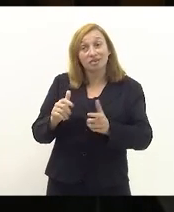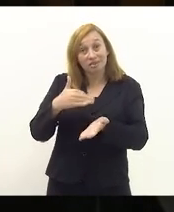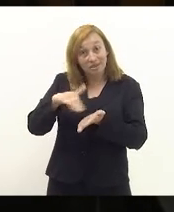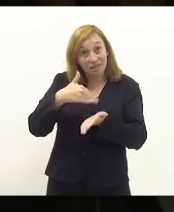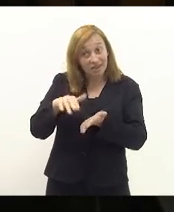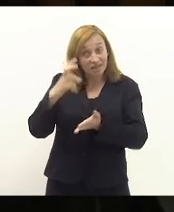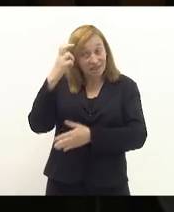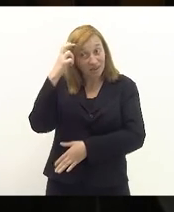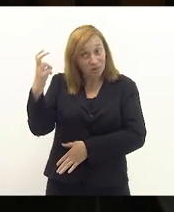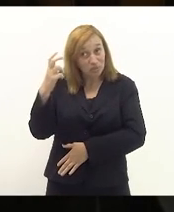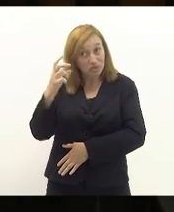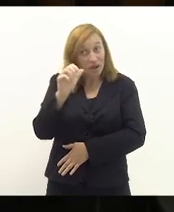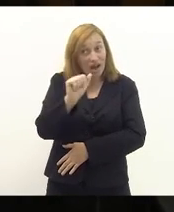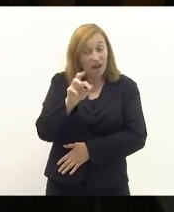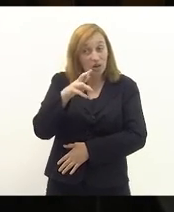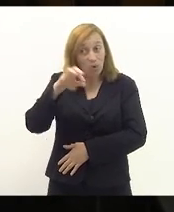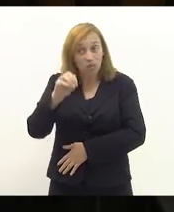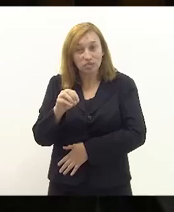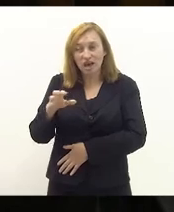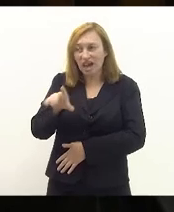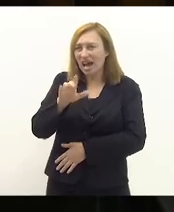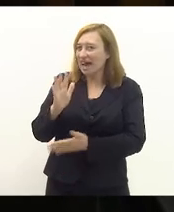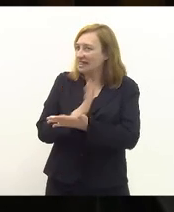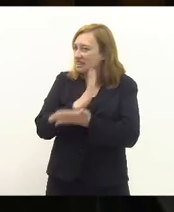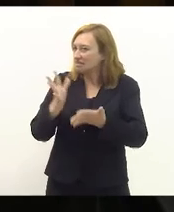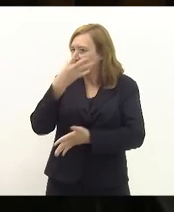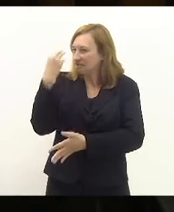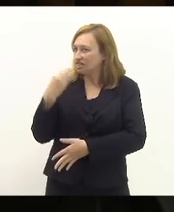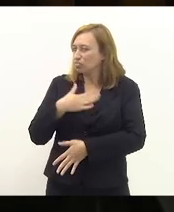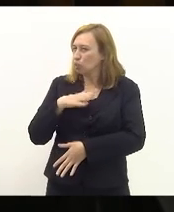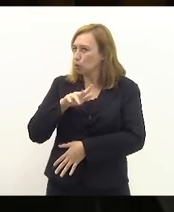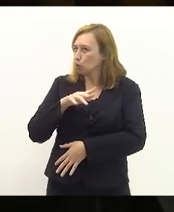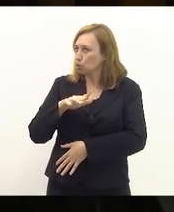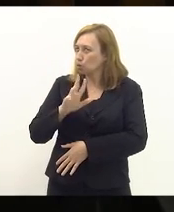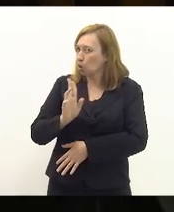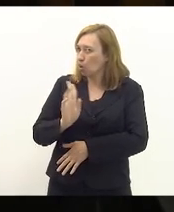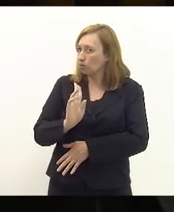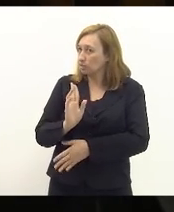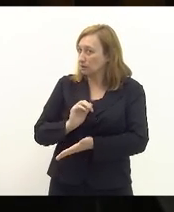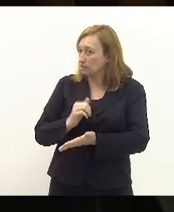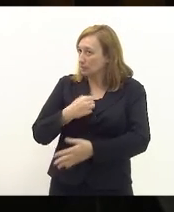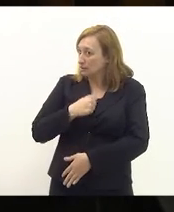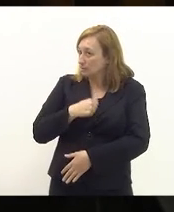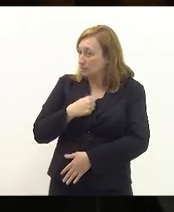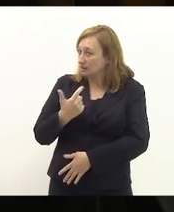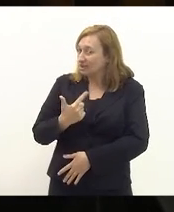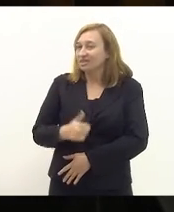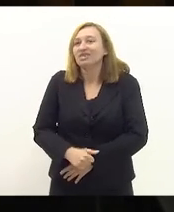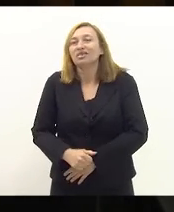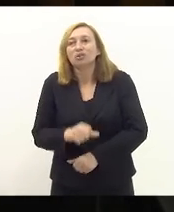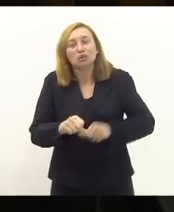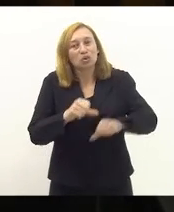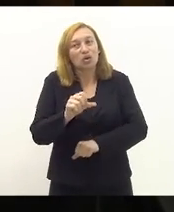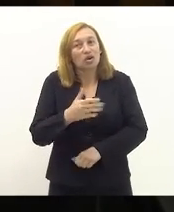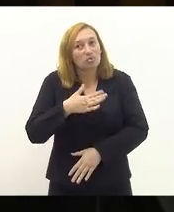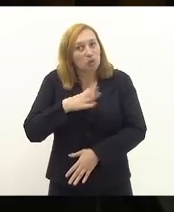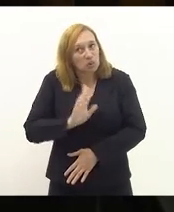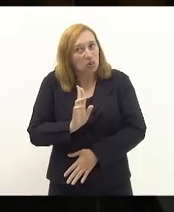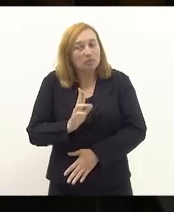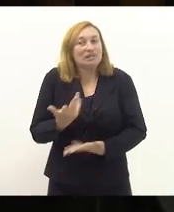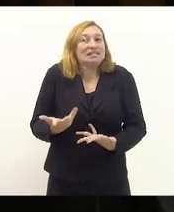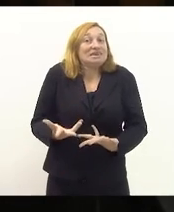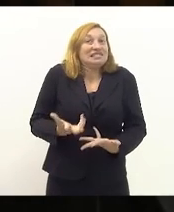Secretário de Cultura Haroldo Brito que às vezes esquece meu nome dá uma raiva do Rodrigo de comunicação Quando troca meu nome